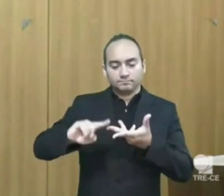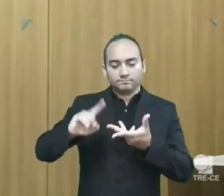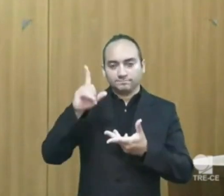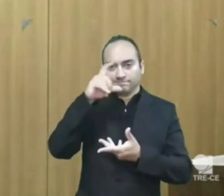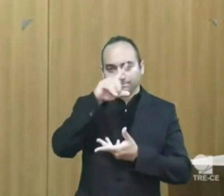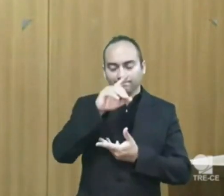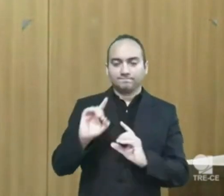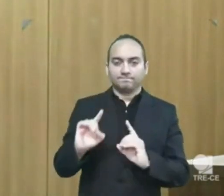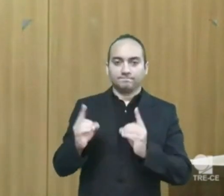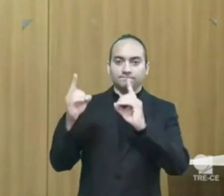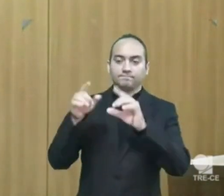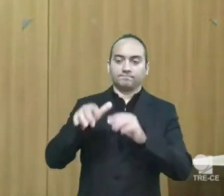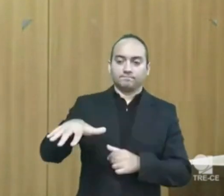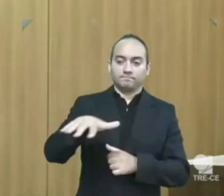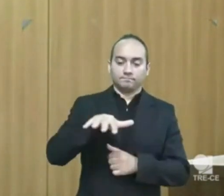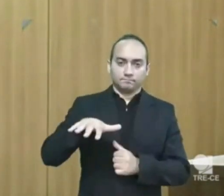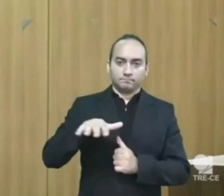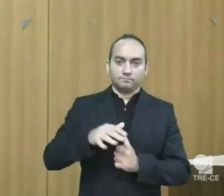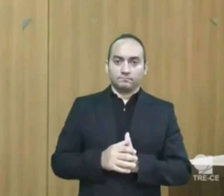era digital.